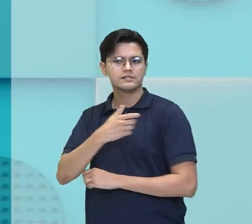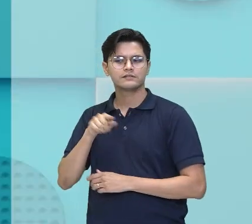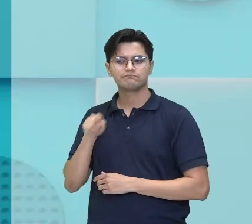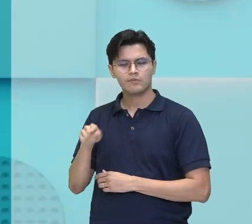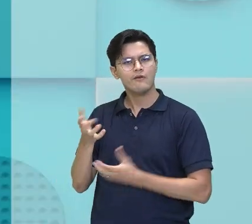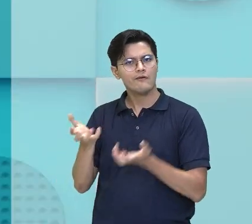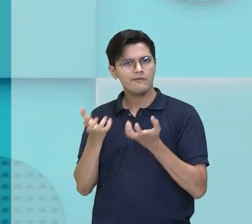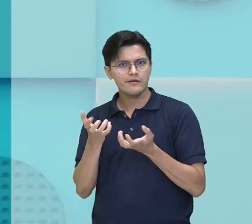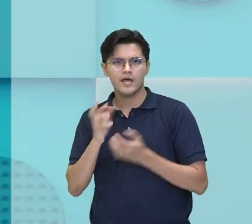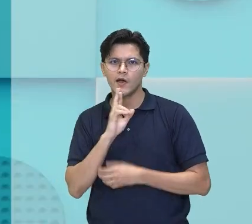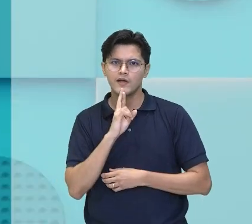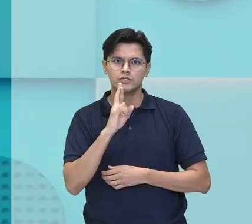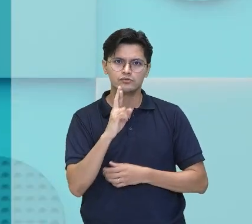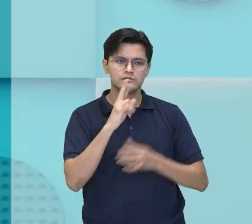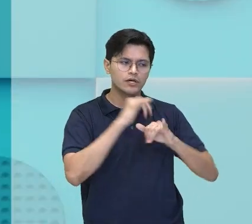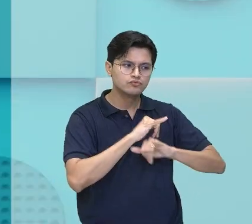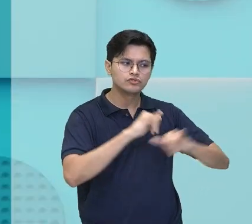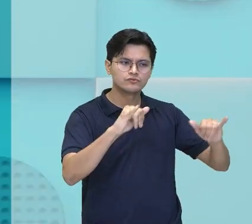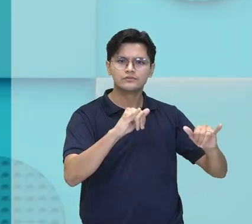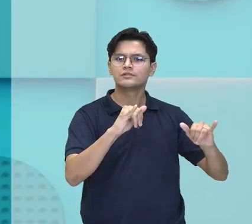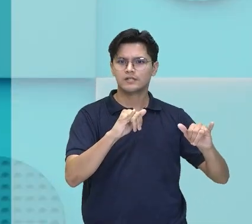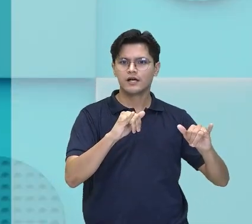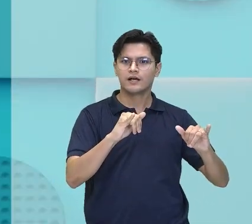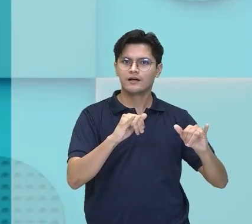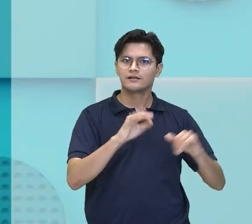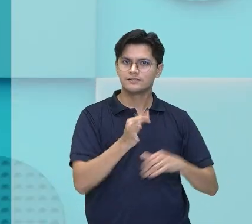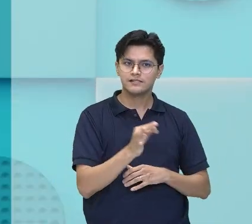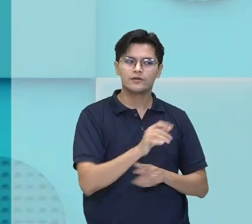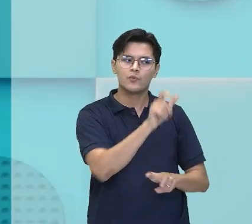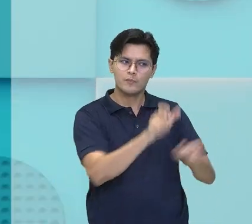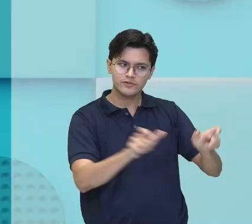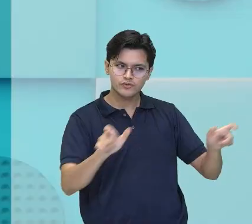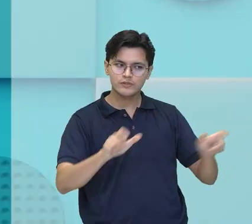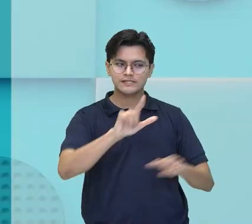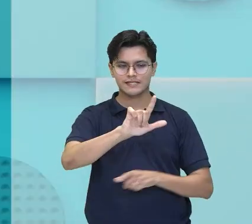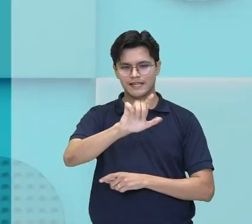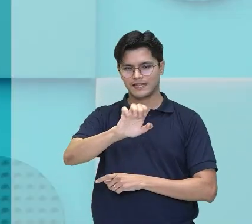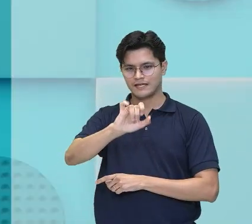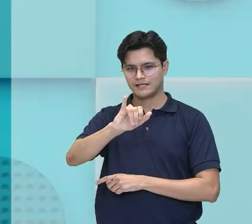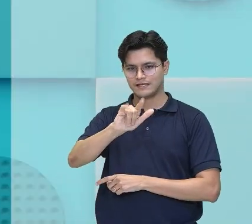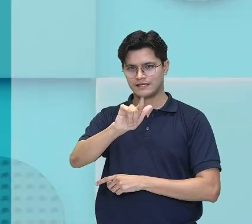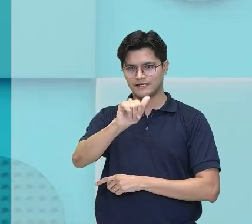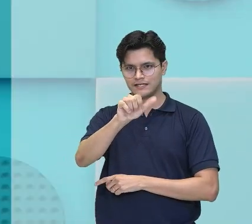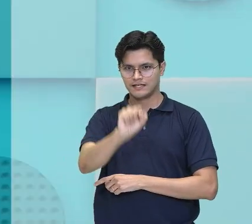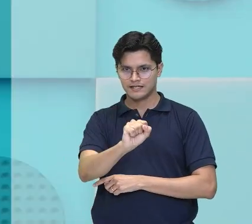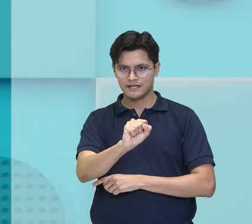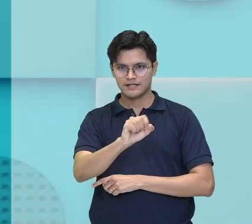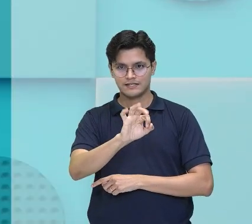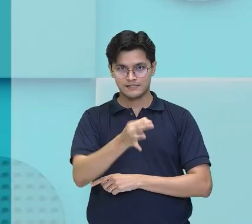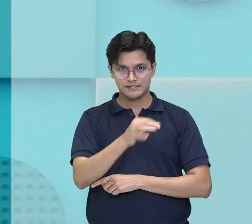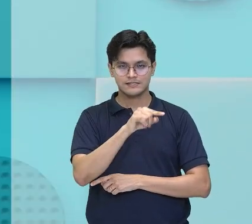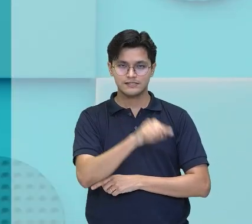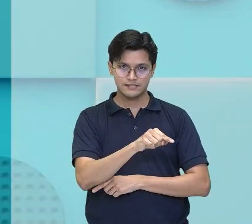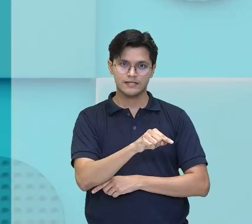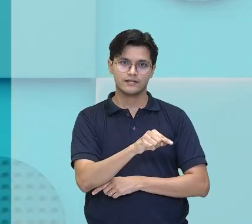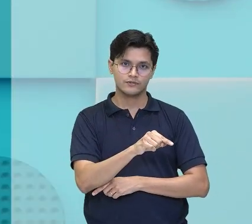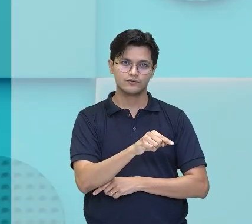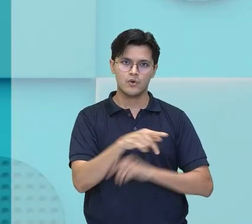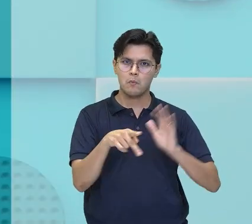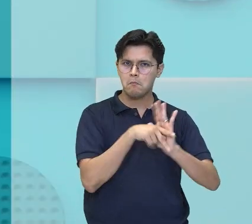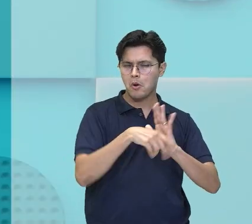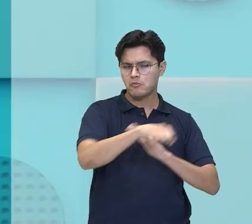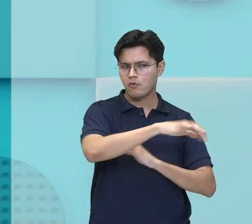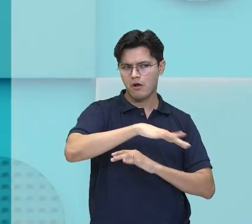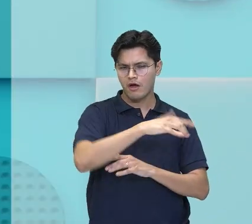vão divulgar isso para pessoas como eu, que são leigas nesse determinado assunto, certo? E se eles